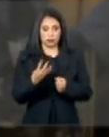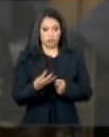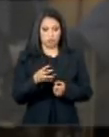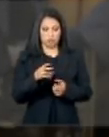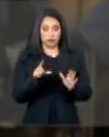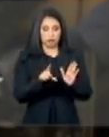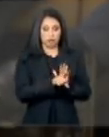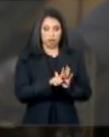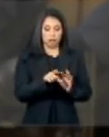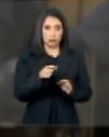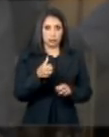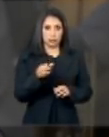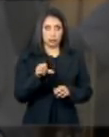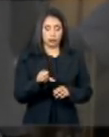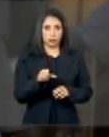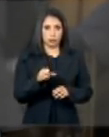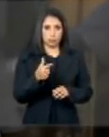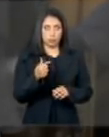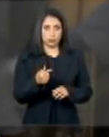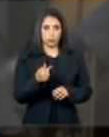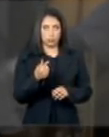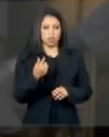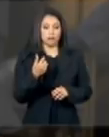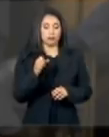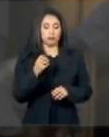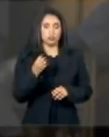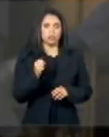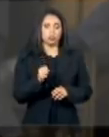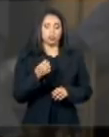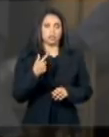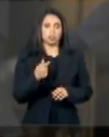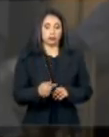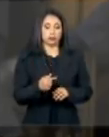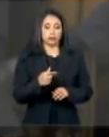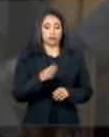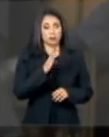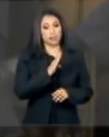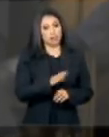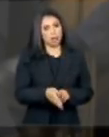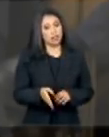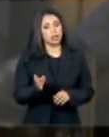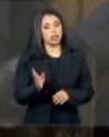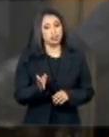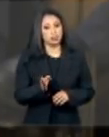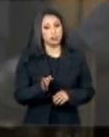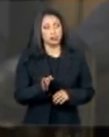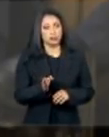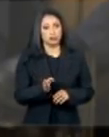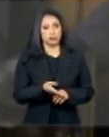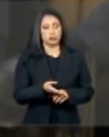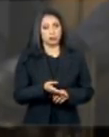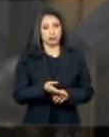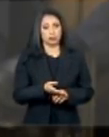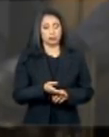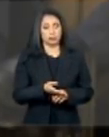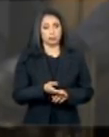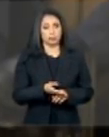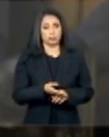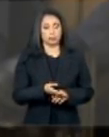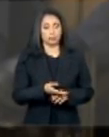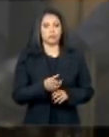1999 para cá administração revise ou anule o ato os seus atos e aqui no caso o ato